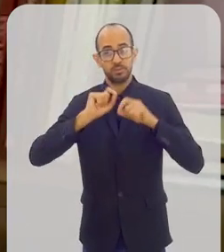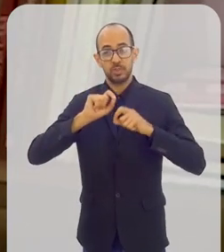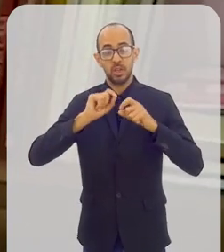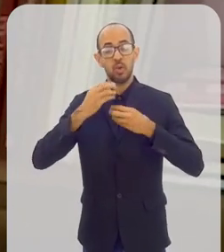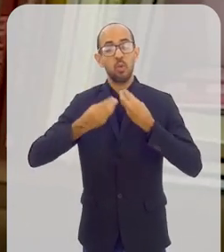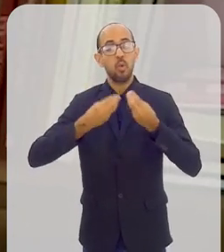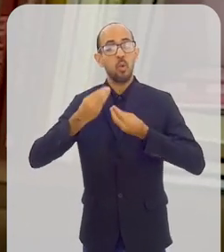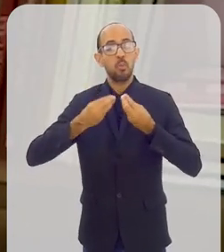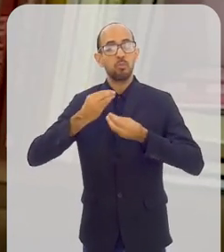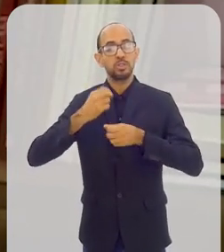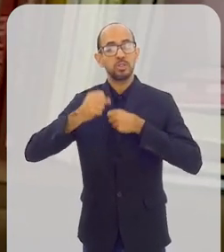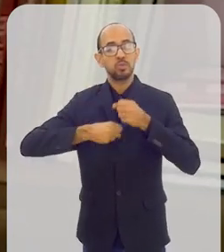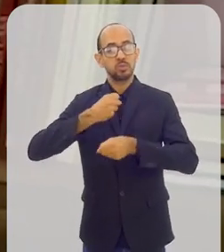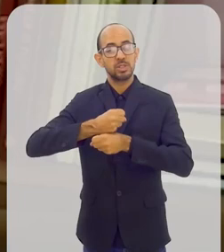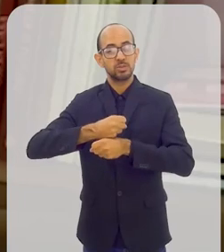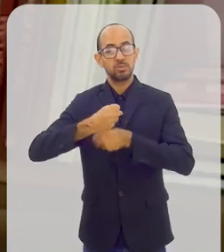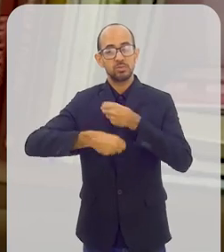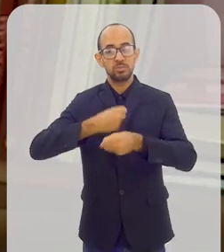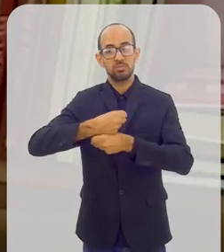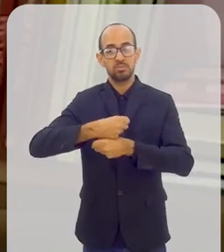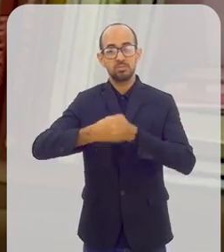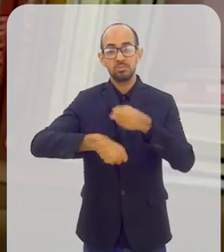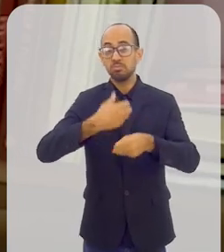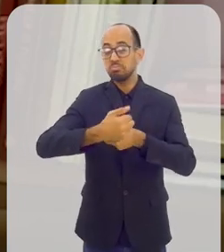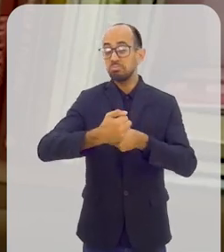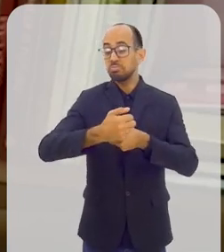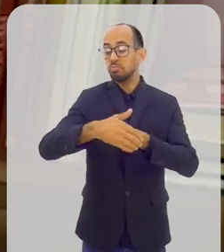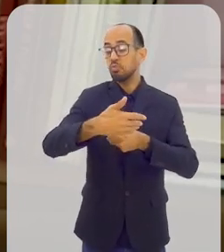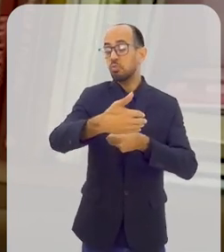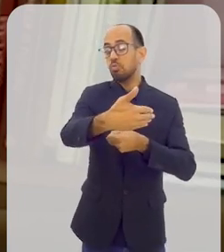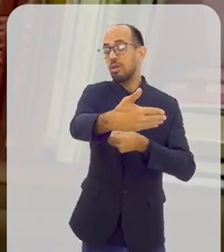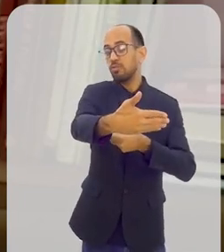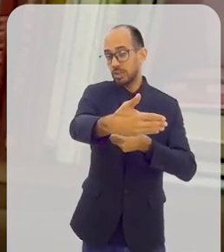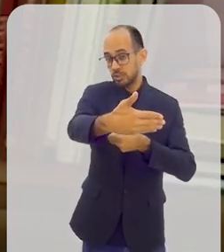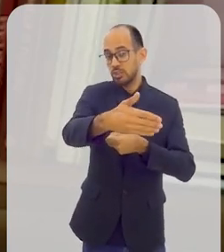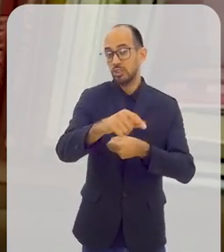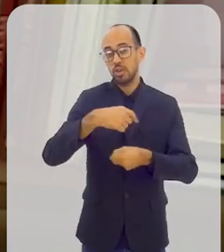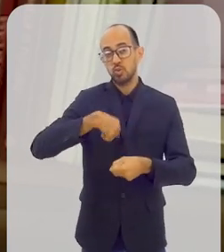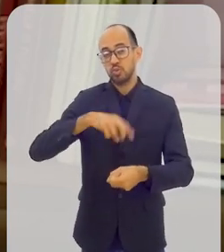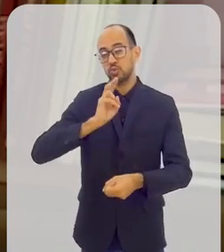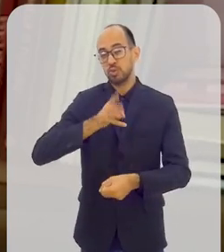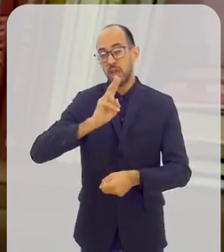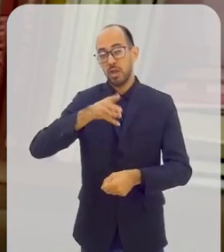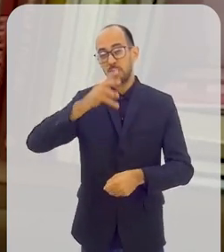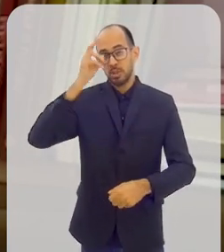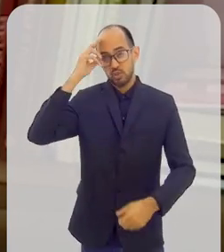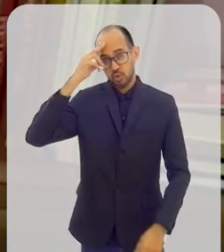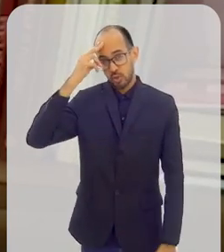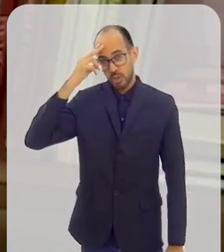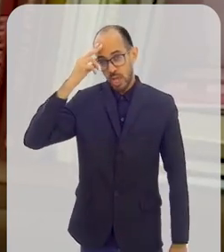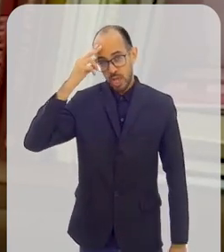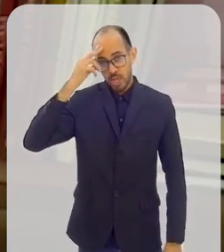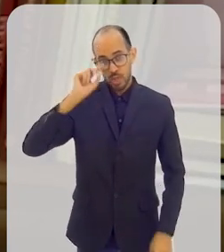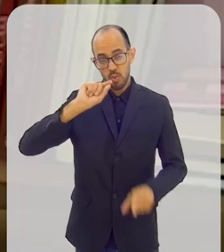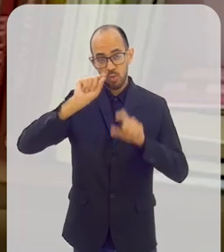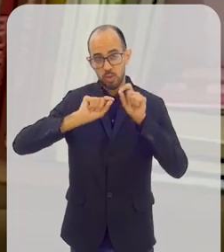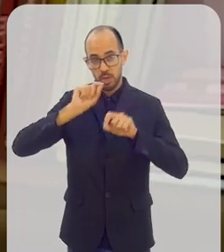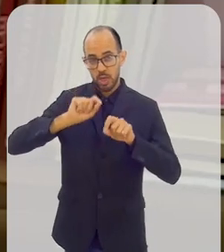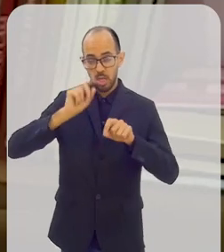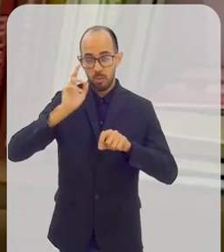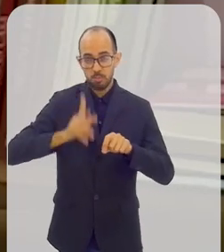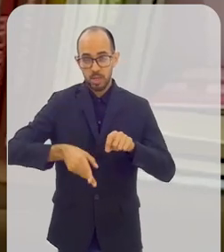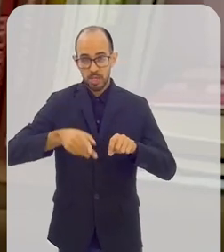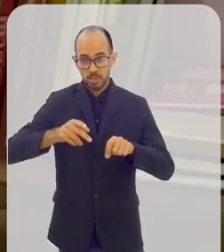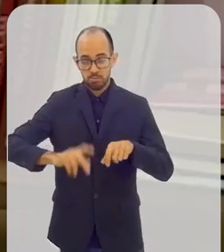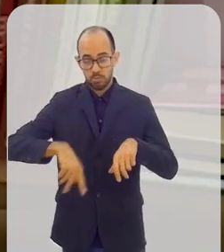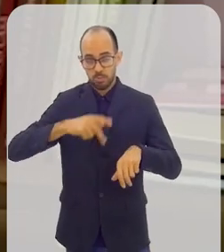sobre os próximos anos que a gente tem à frente, né? E eu sempre sonhei em ter um movimento no país onde